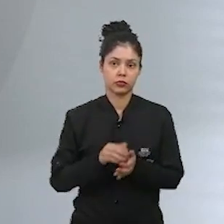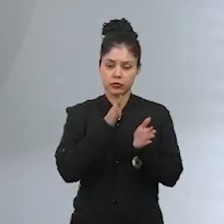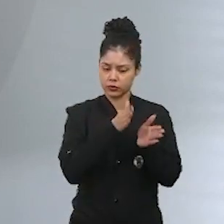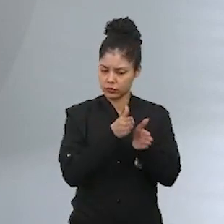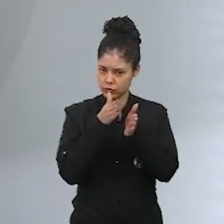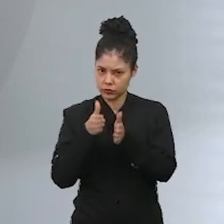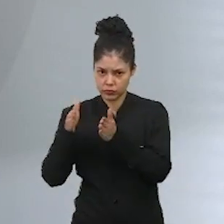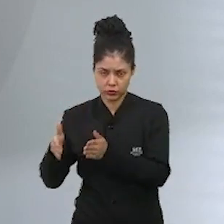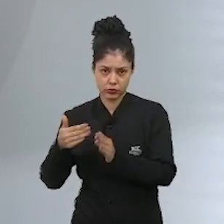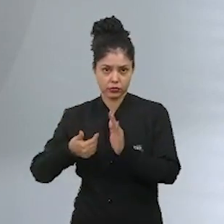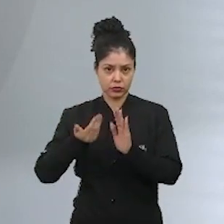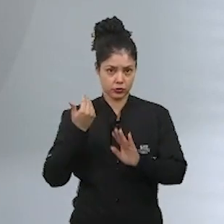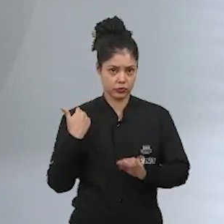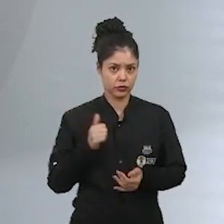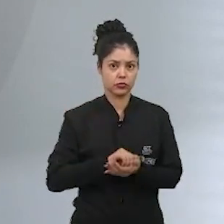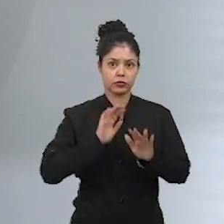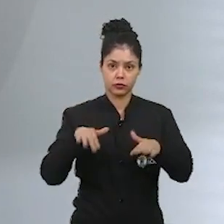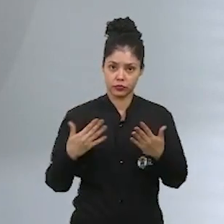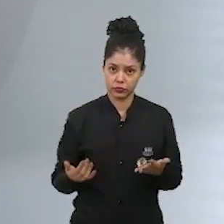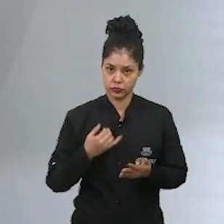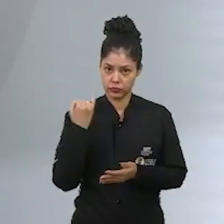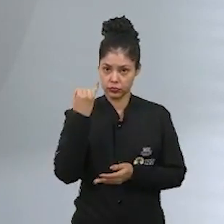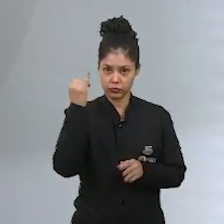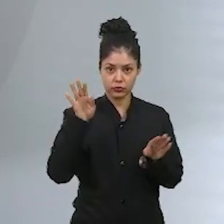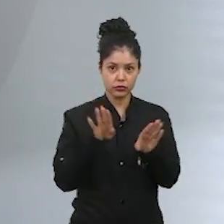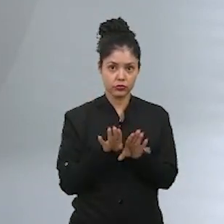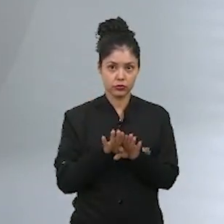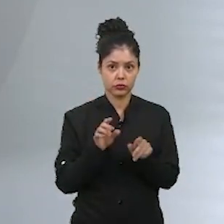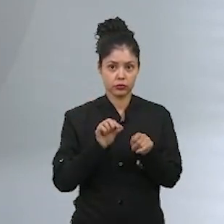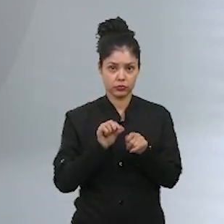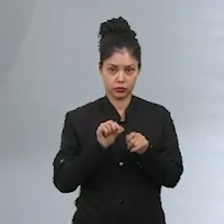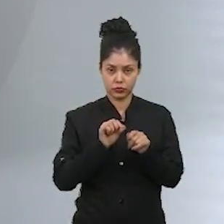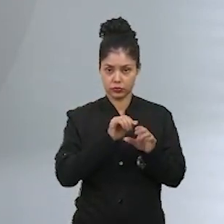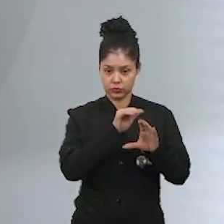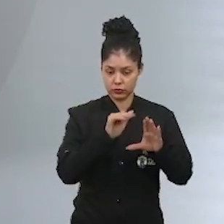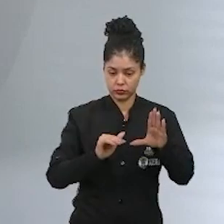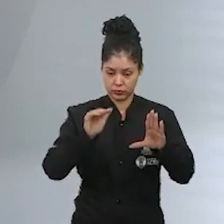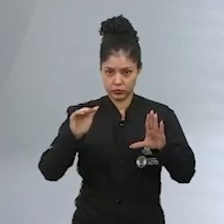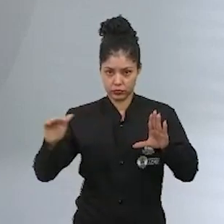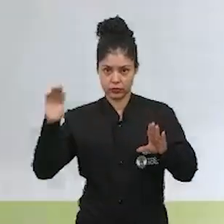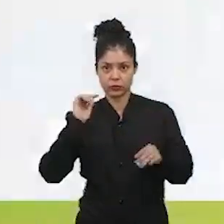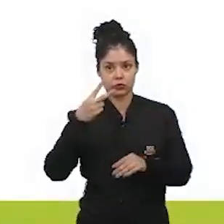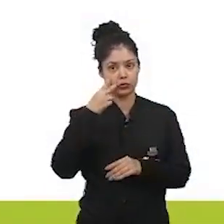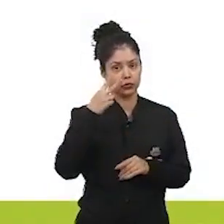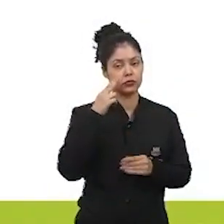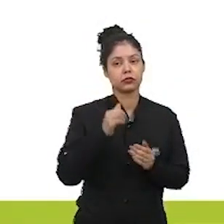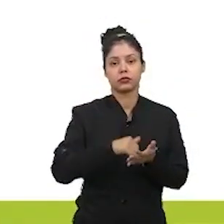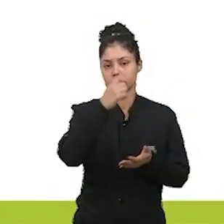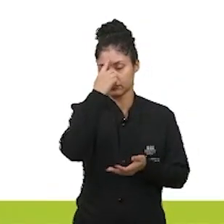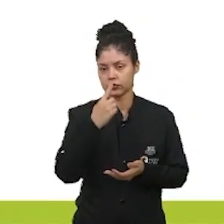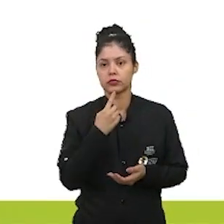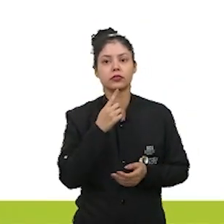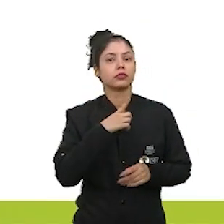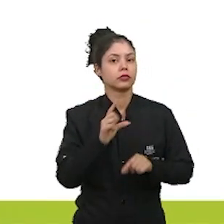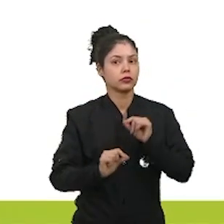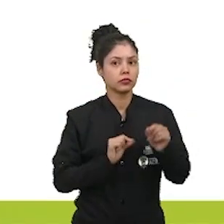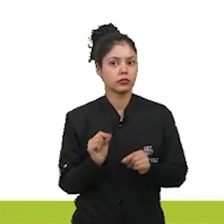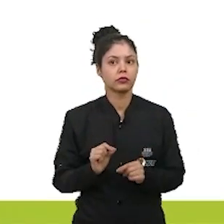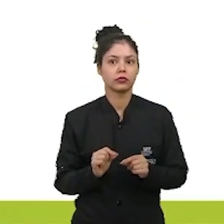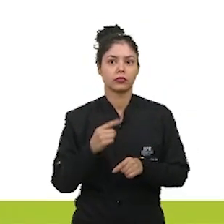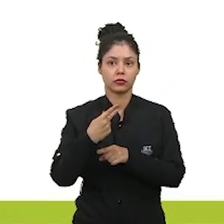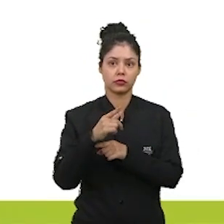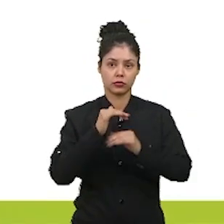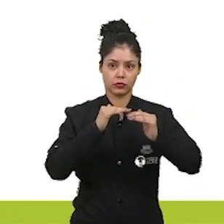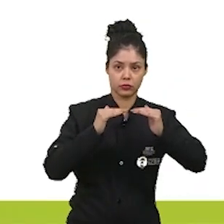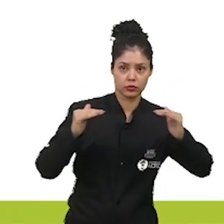particular daqui a pouco. Mas quais são as principais formas de relevo? Como você observa aqui na imagem, tá? Nós temos aí o planalto,